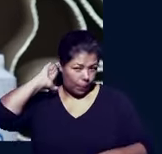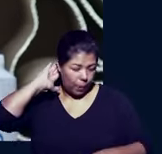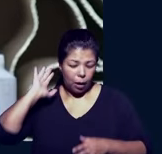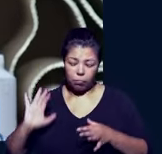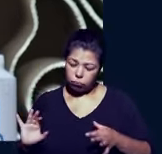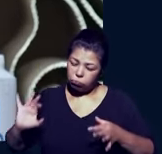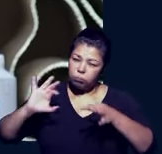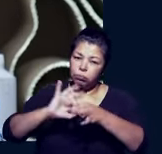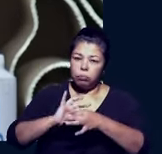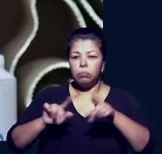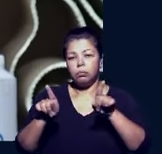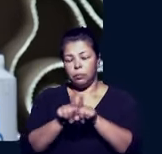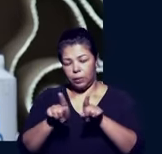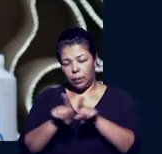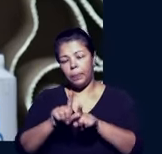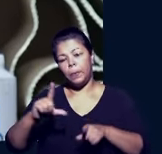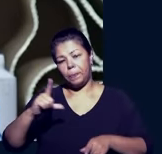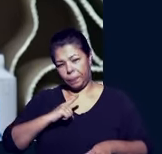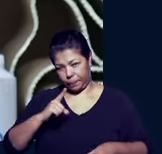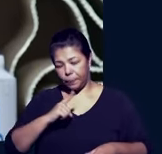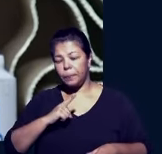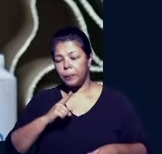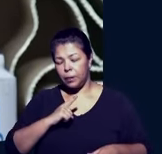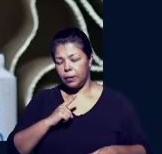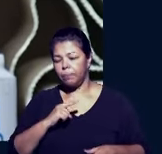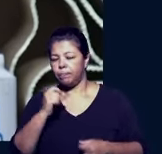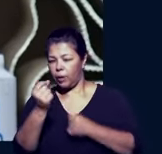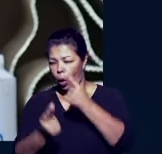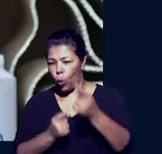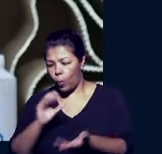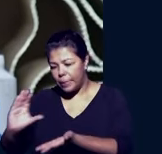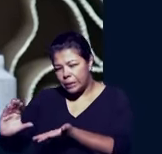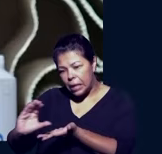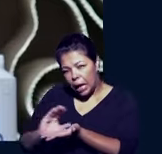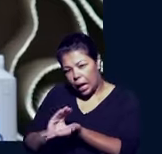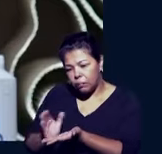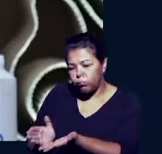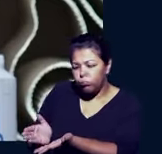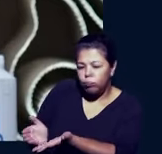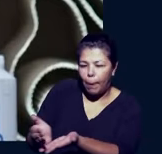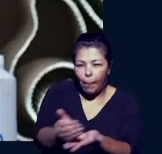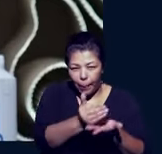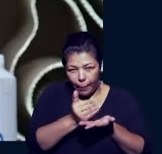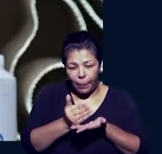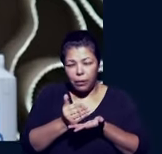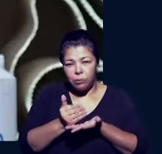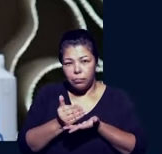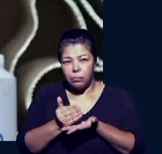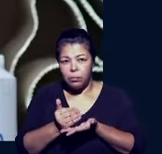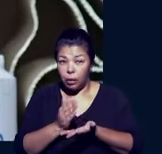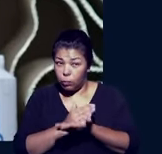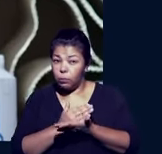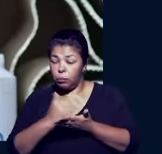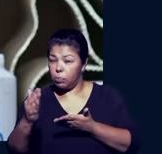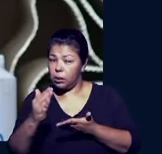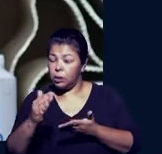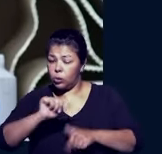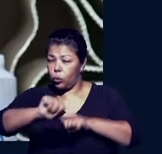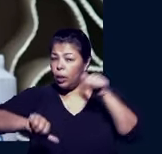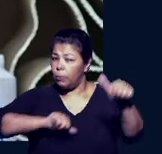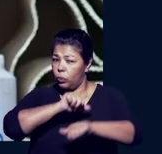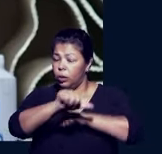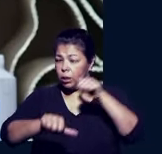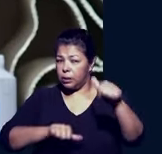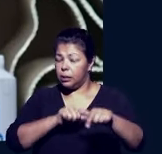viabilizando um incremento de arrecadação a partir da mudança da cobrança